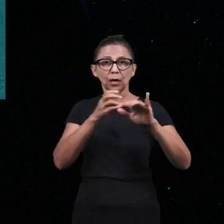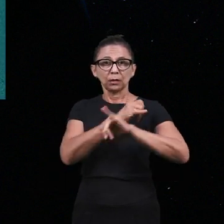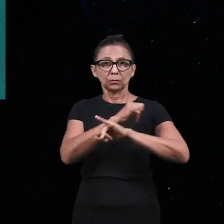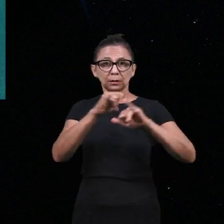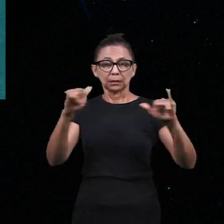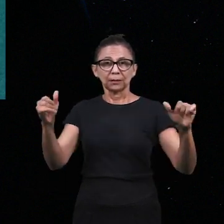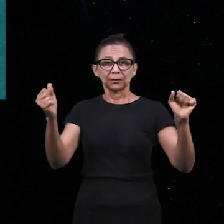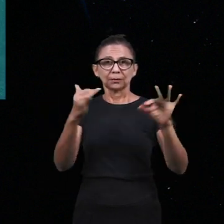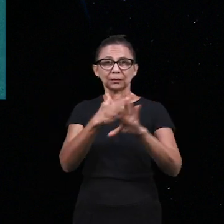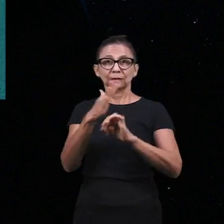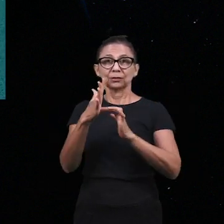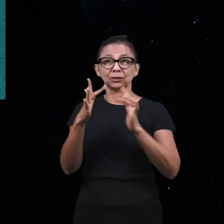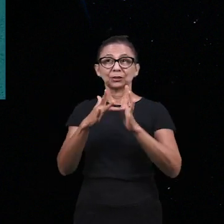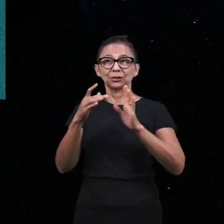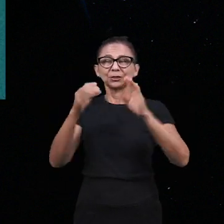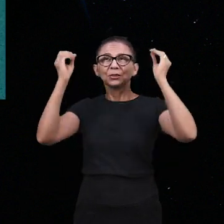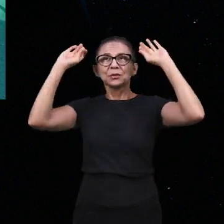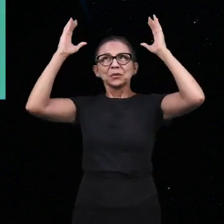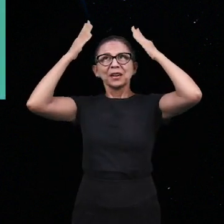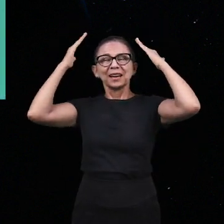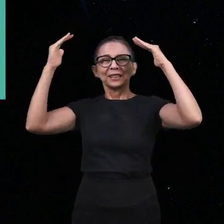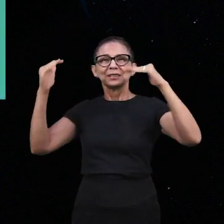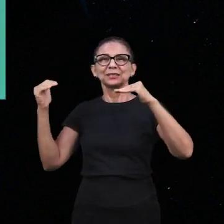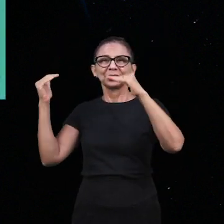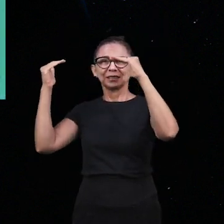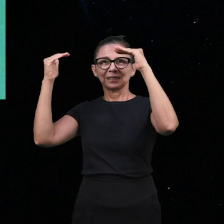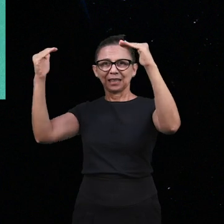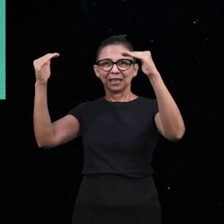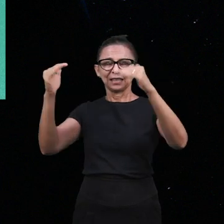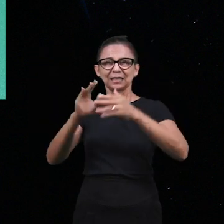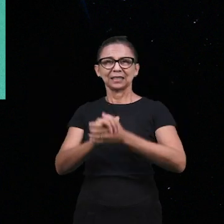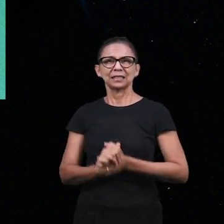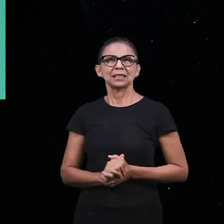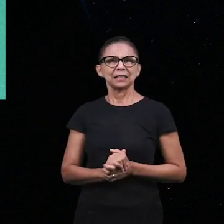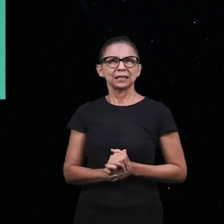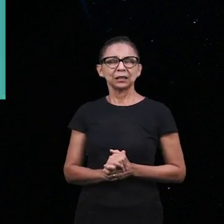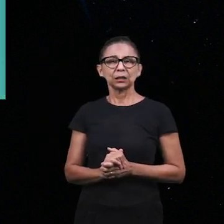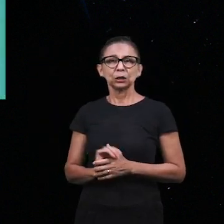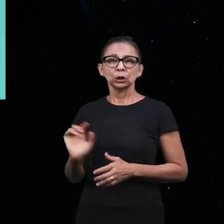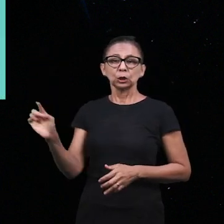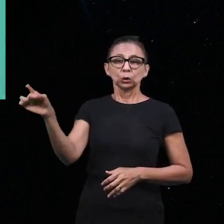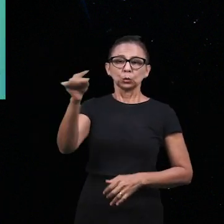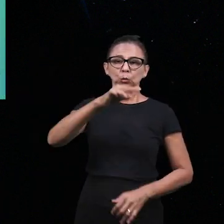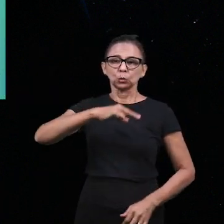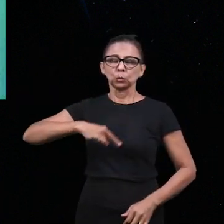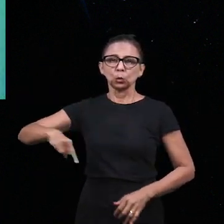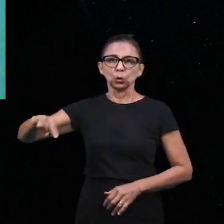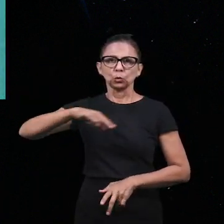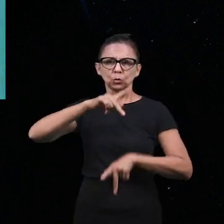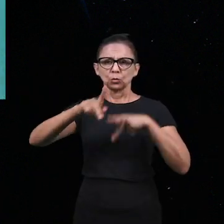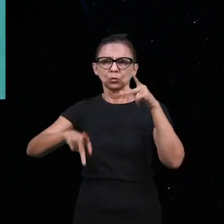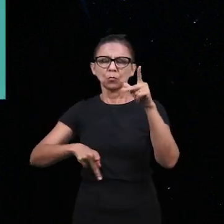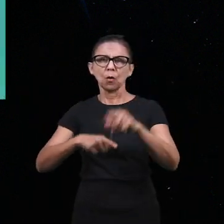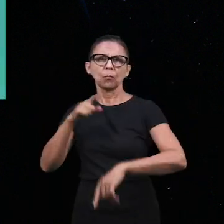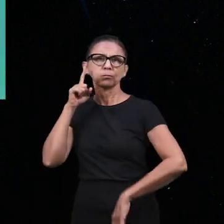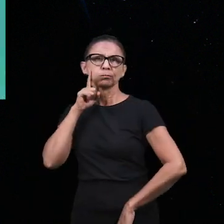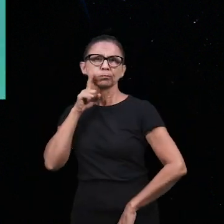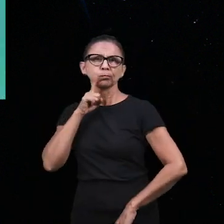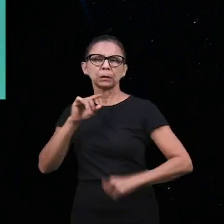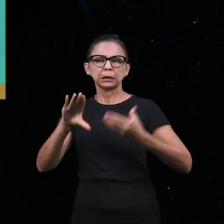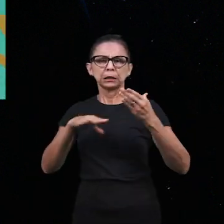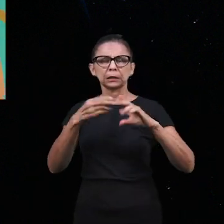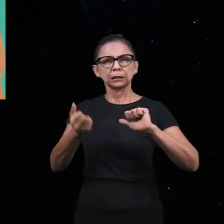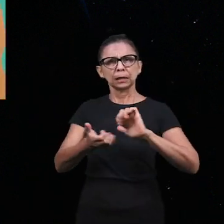dos Reis. A versão de Julia Hall foi cantada por todas as parcelas da população americana, indo